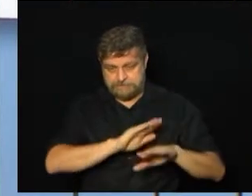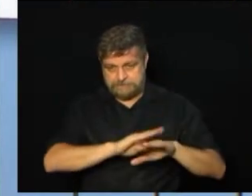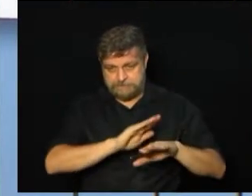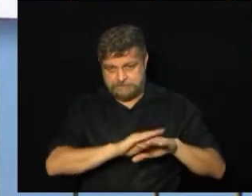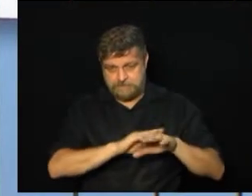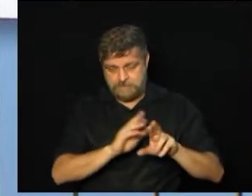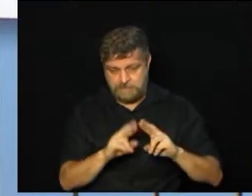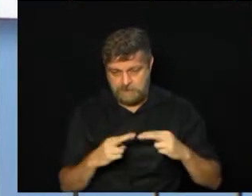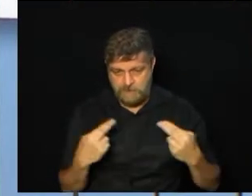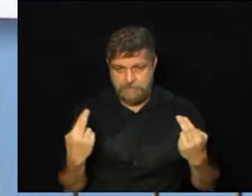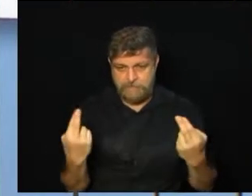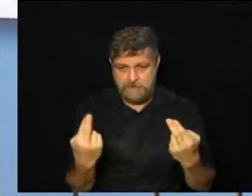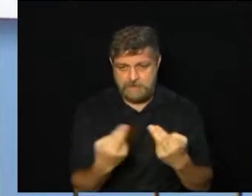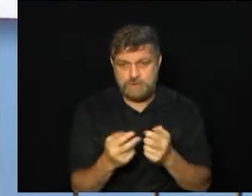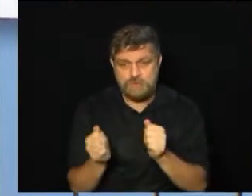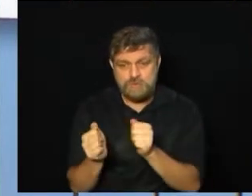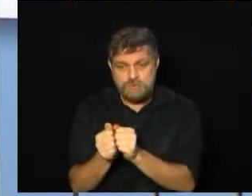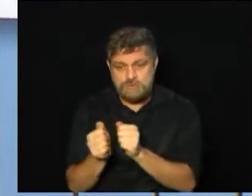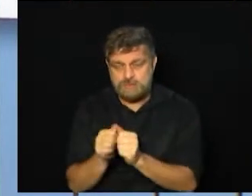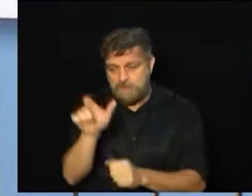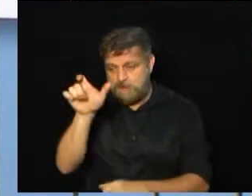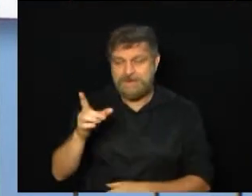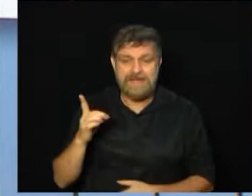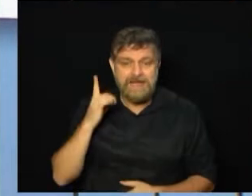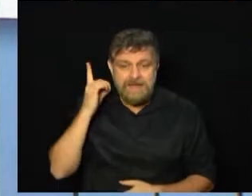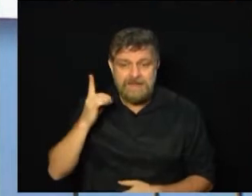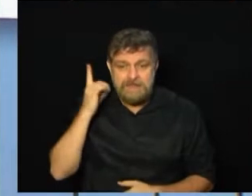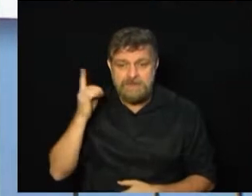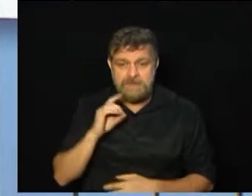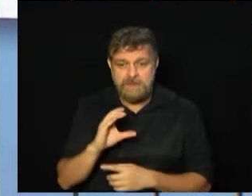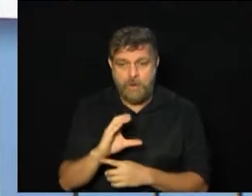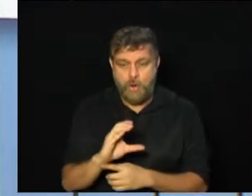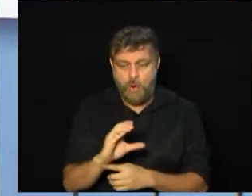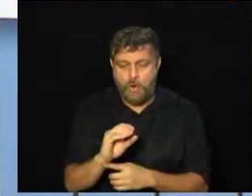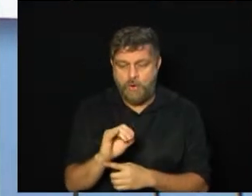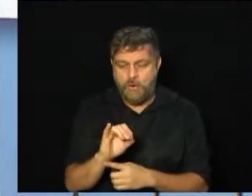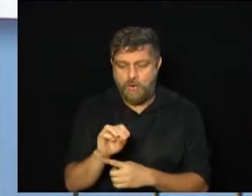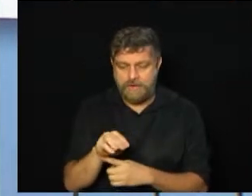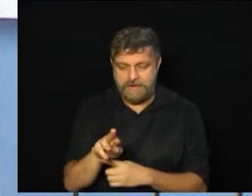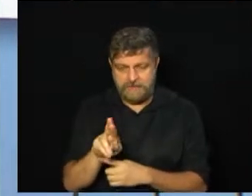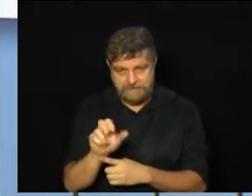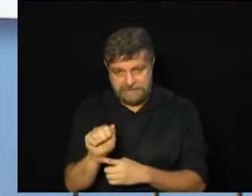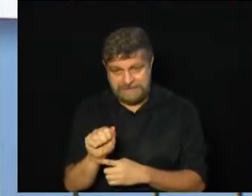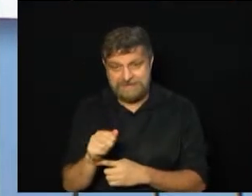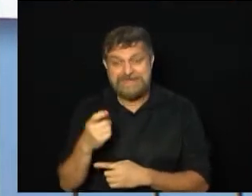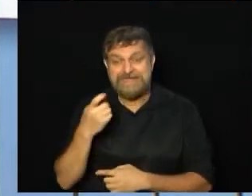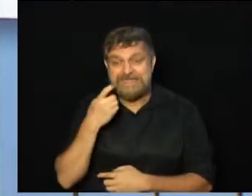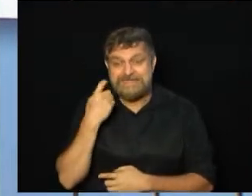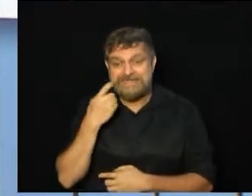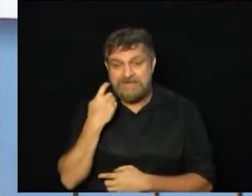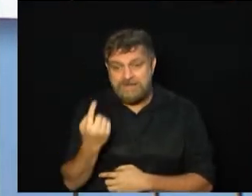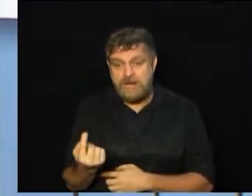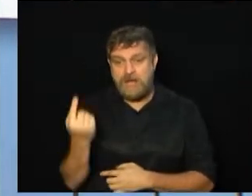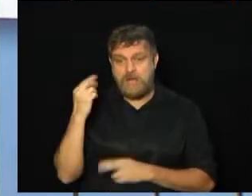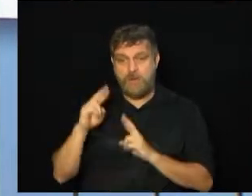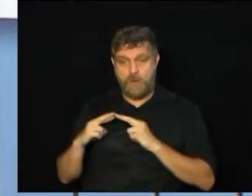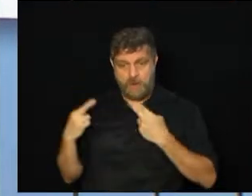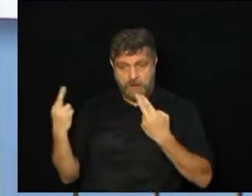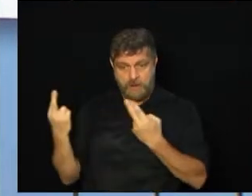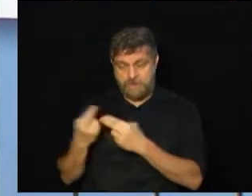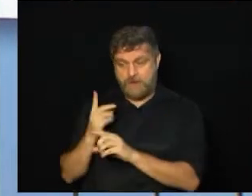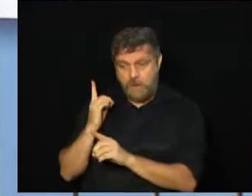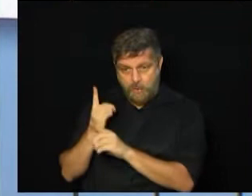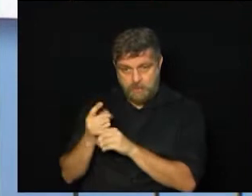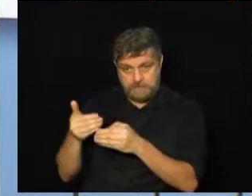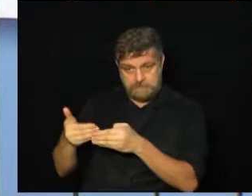uma reunião com a presença do deputado estadual Tenente Coimbra. E na última sexta-feira, em um outro encontro,